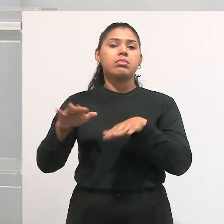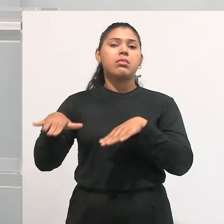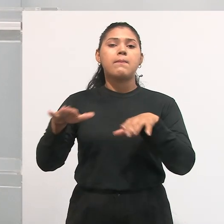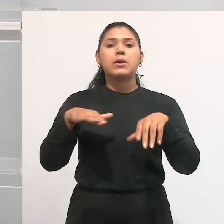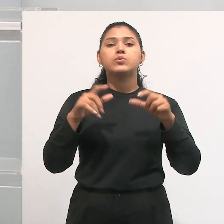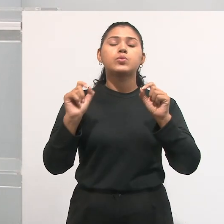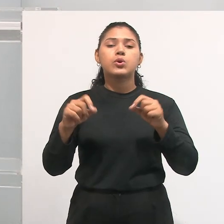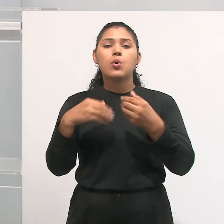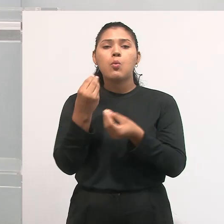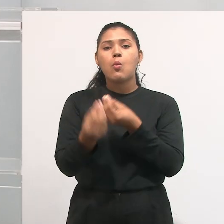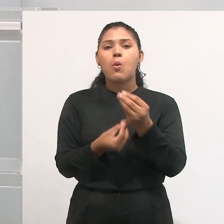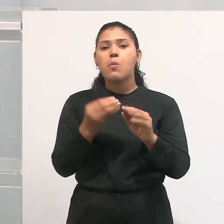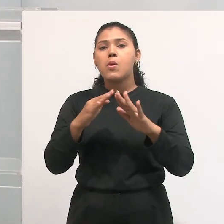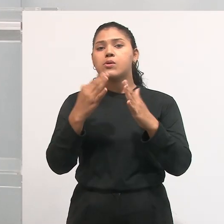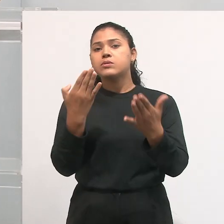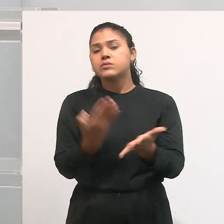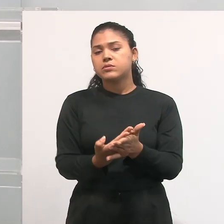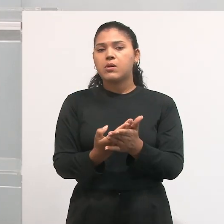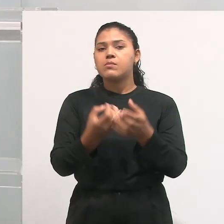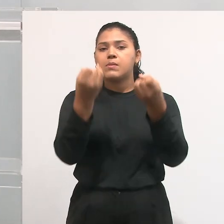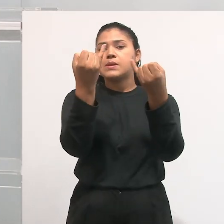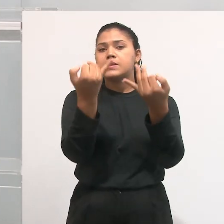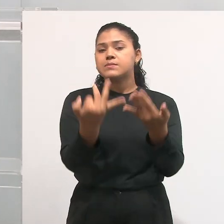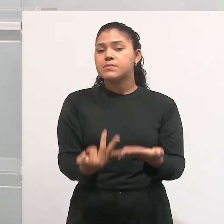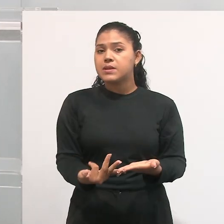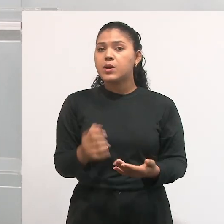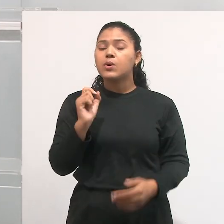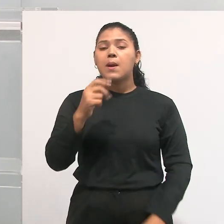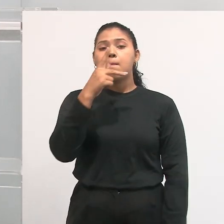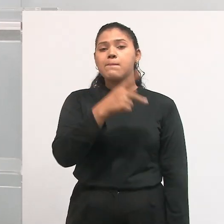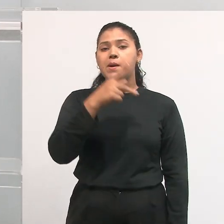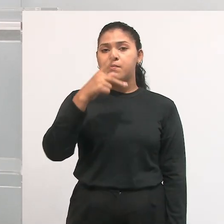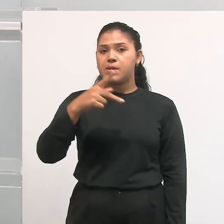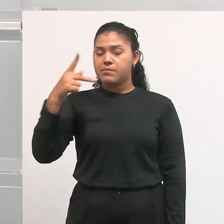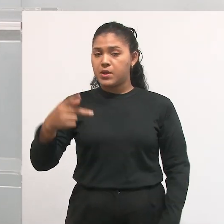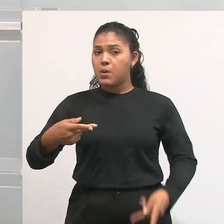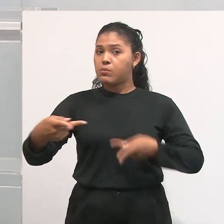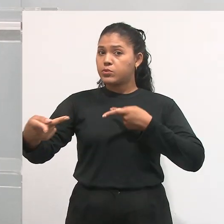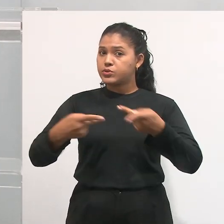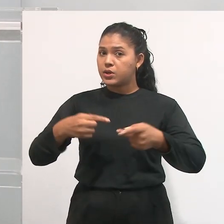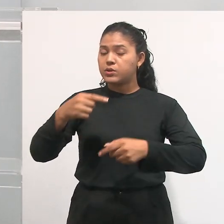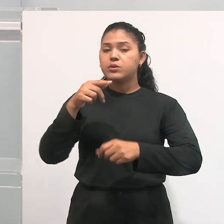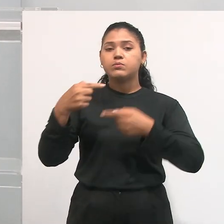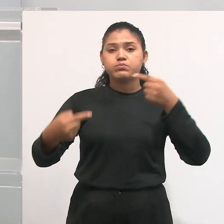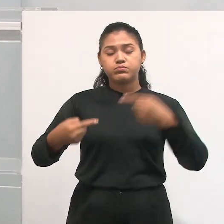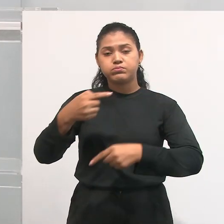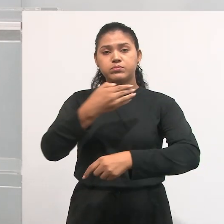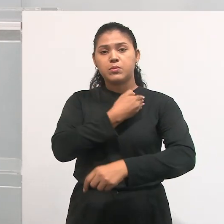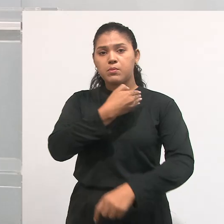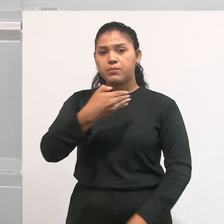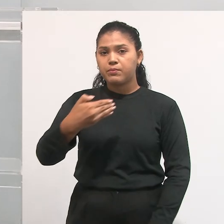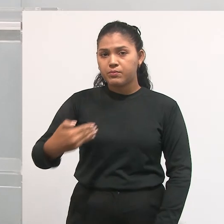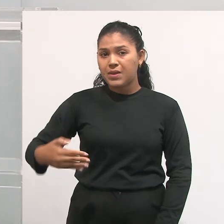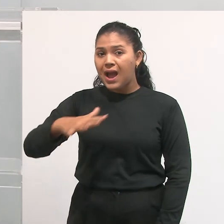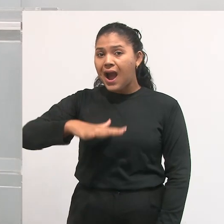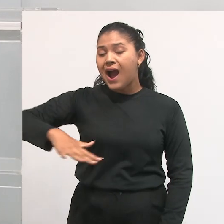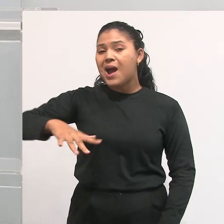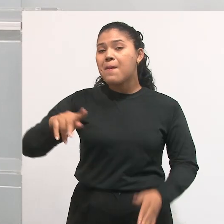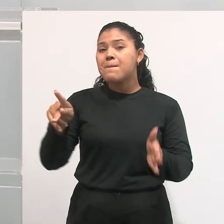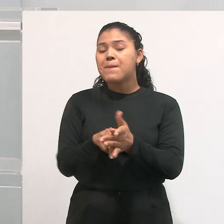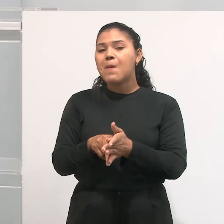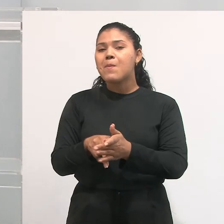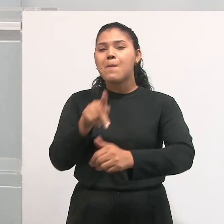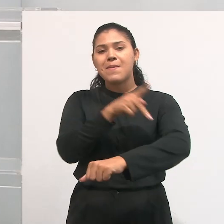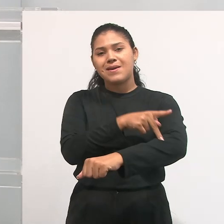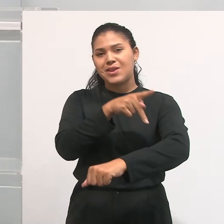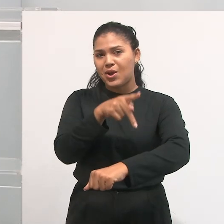como essa escola define no seu projeto político-pedagógico, que é um documento norteador da escola,